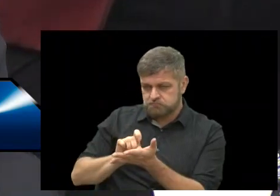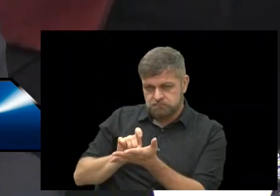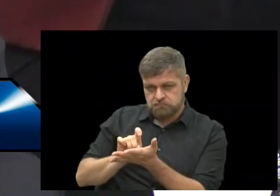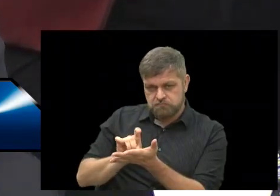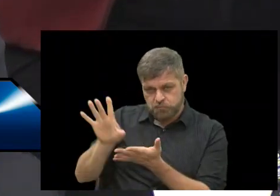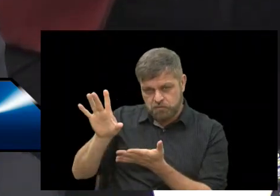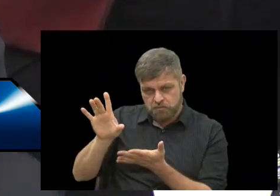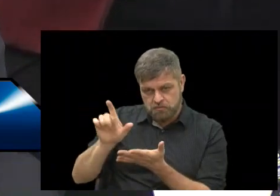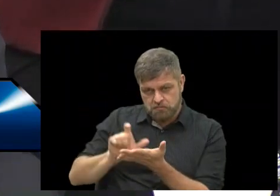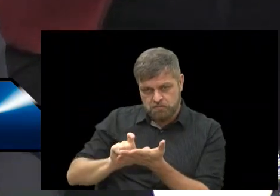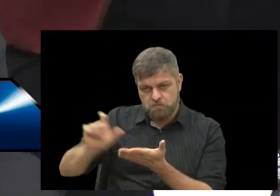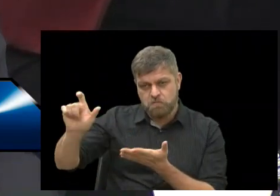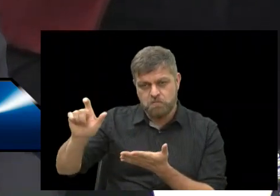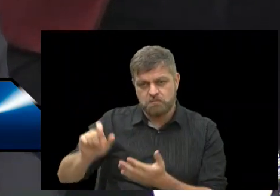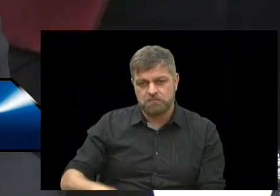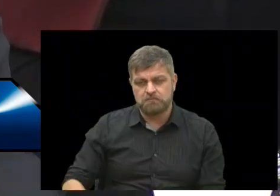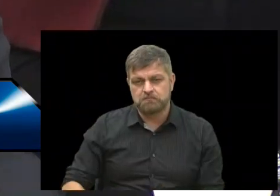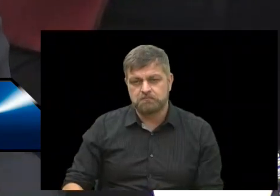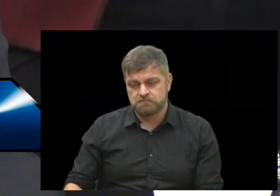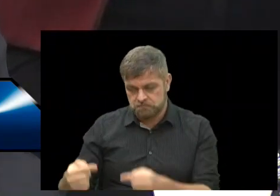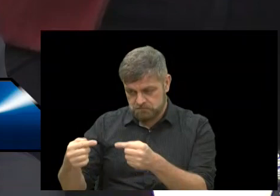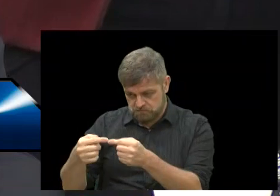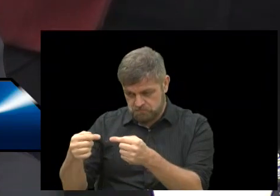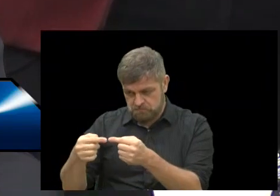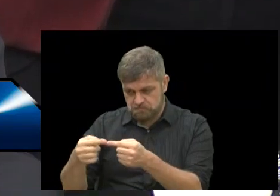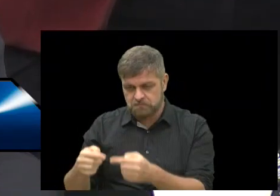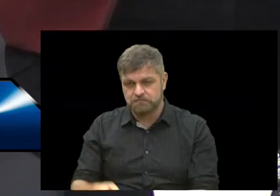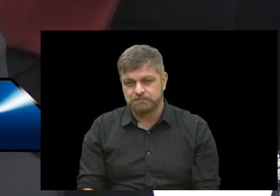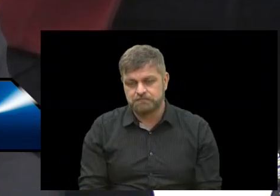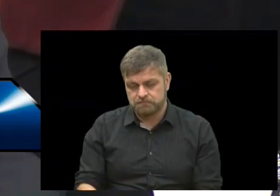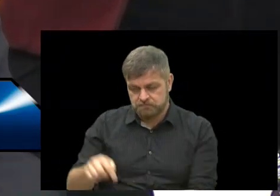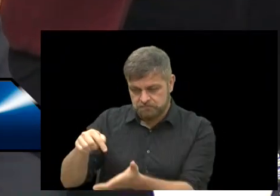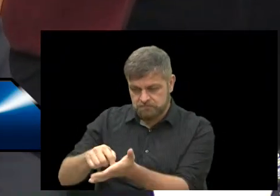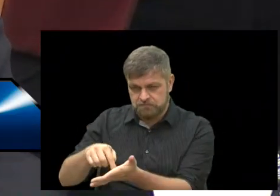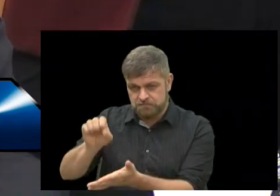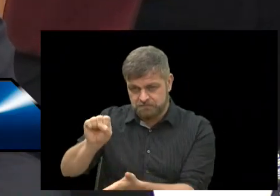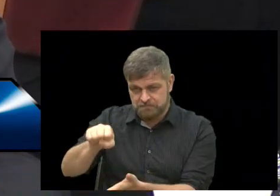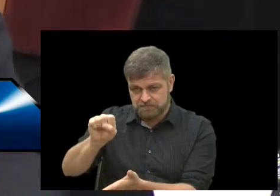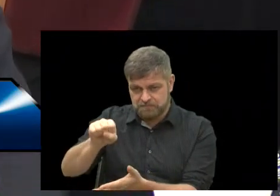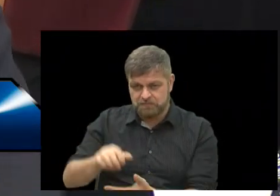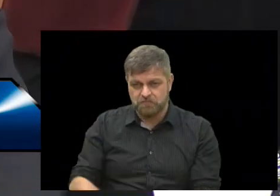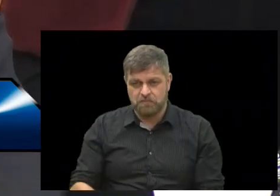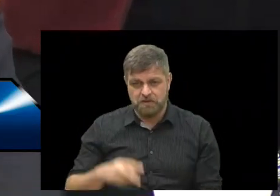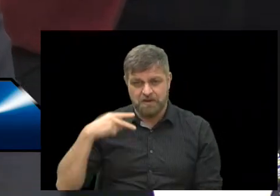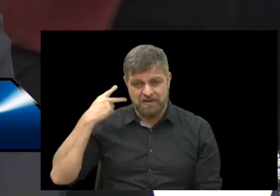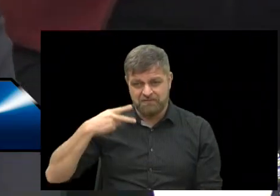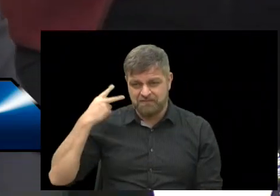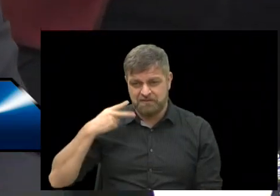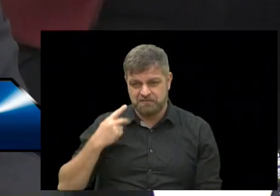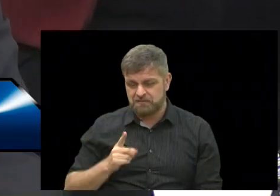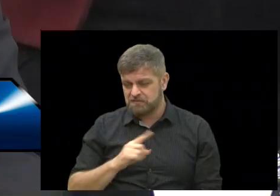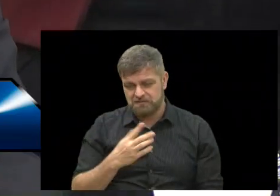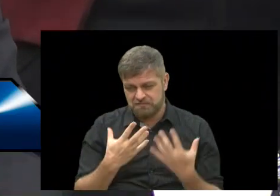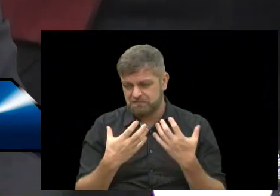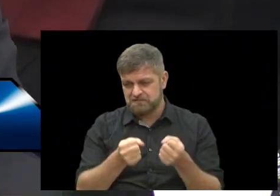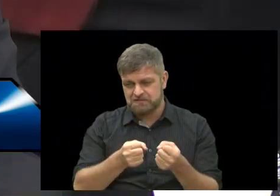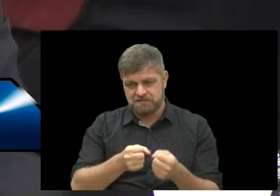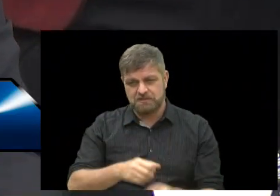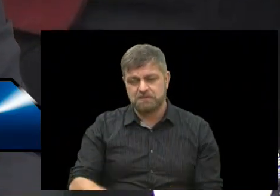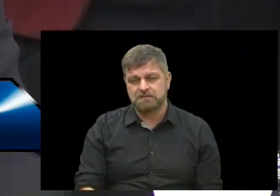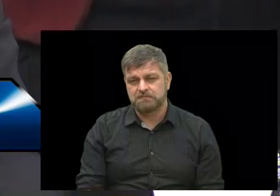quanto a este item, votarão sim. Senhores vereadores, contrários à denúncia,